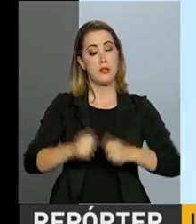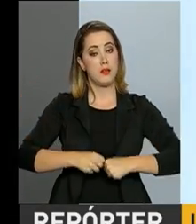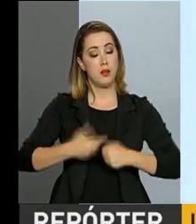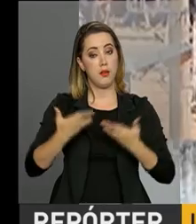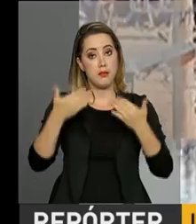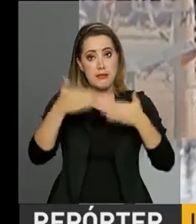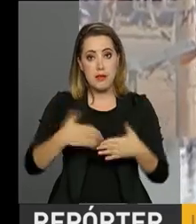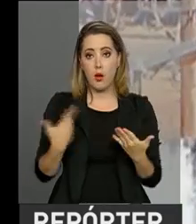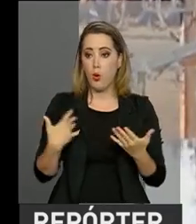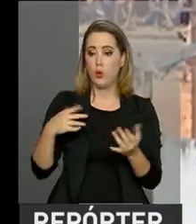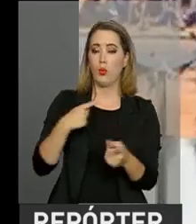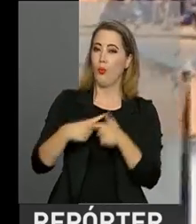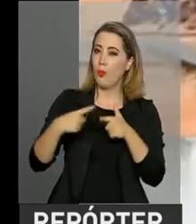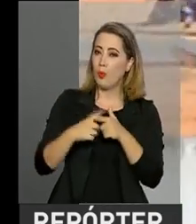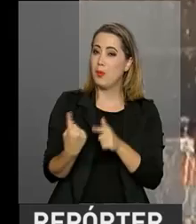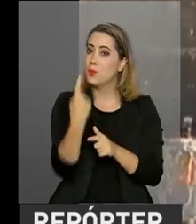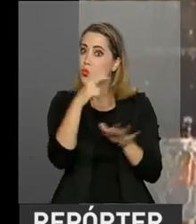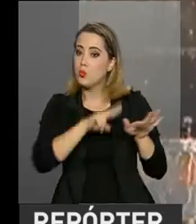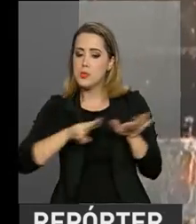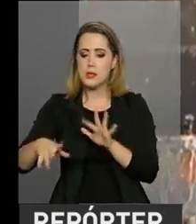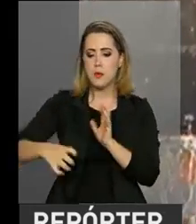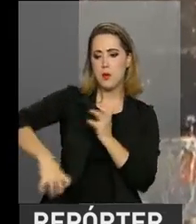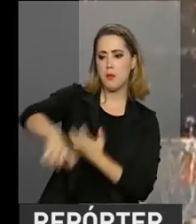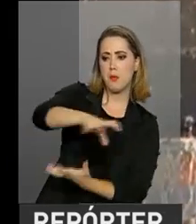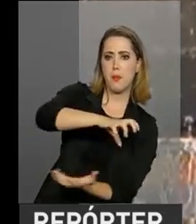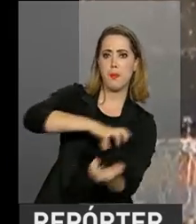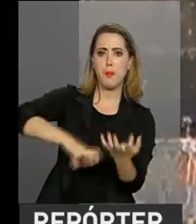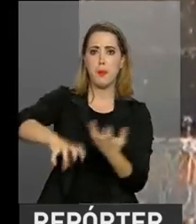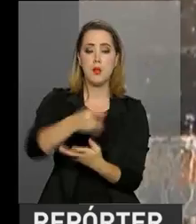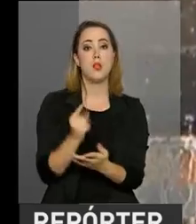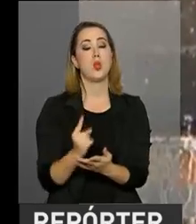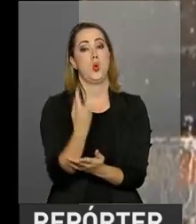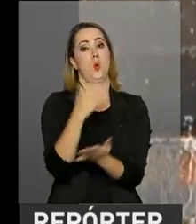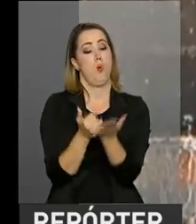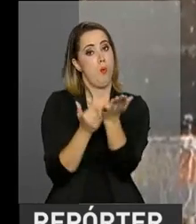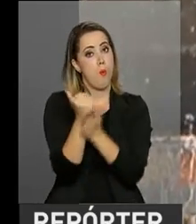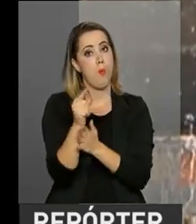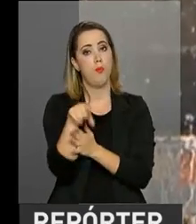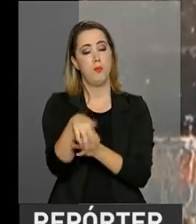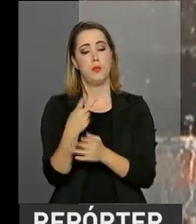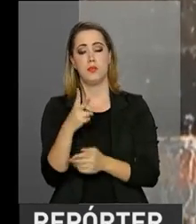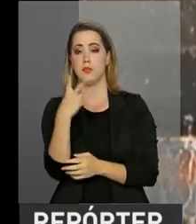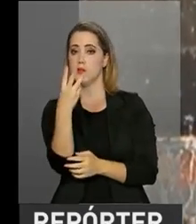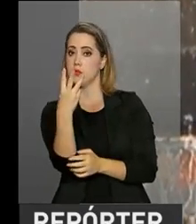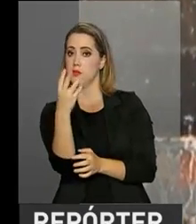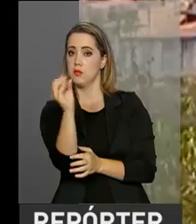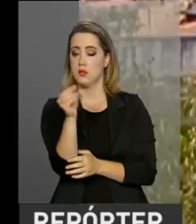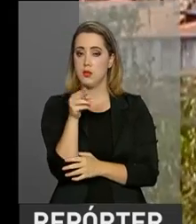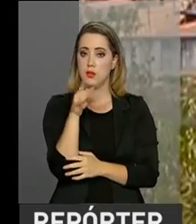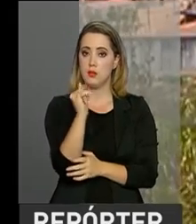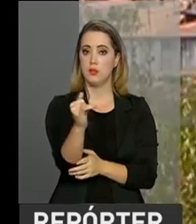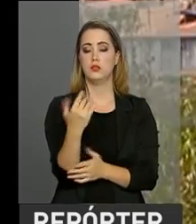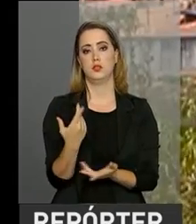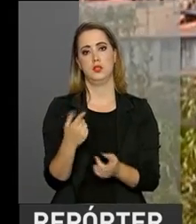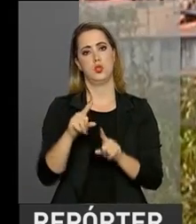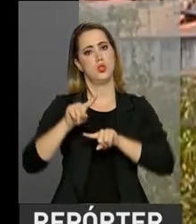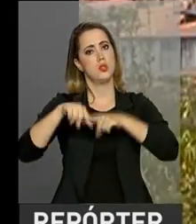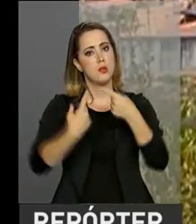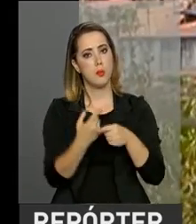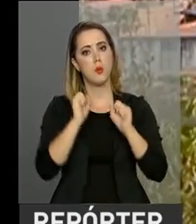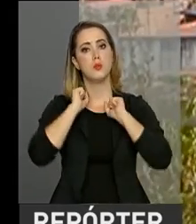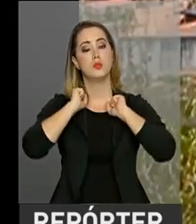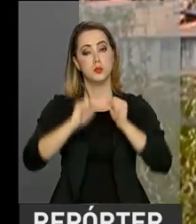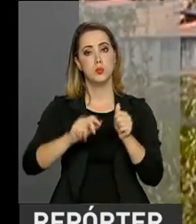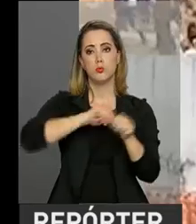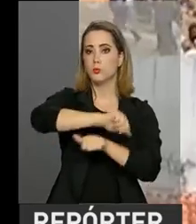rebeliões há mais de uma semana inicialmente A Força Tarefa vai atuar por 30 dias no estado mas a permanência pode